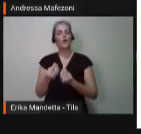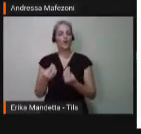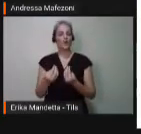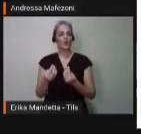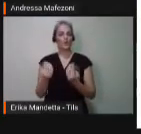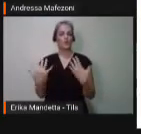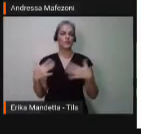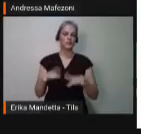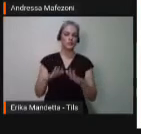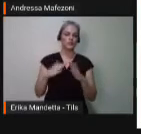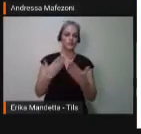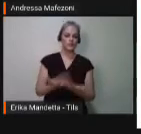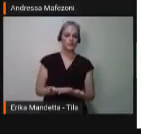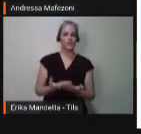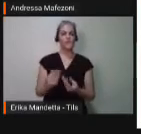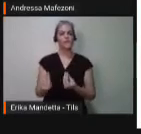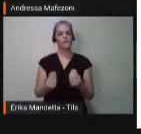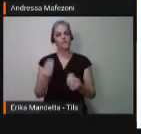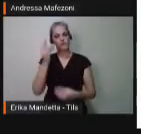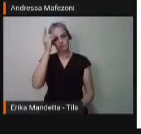a deficiência intelectual.